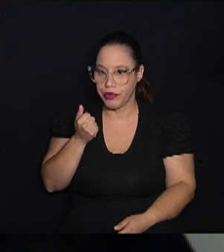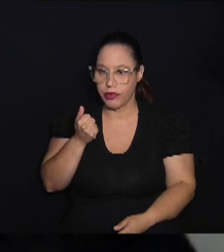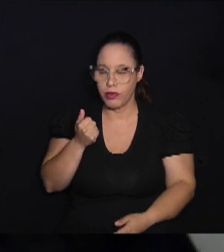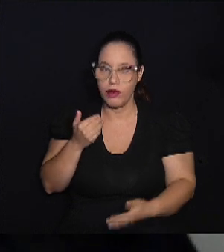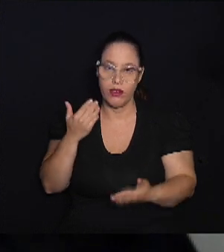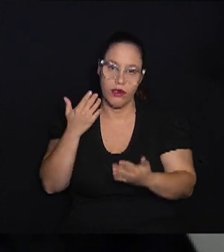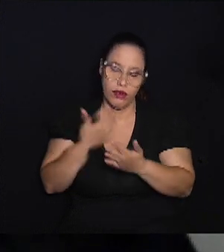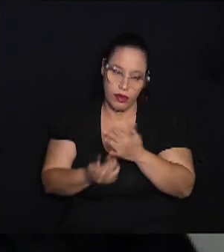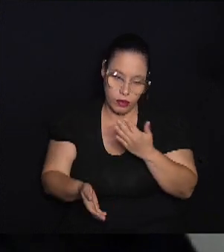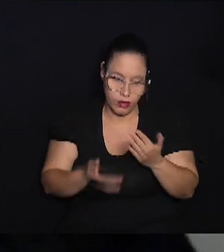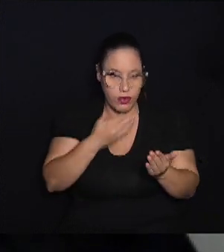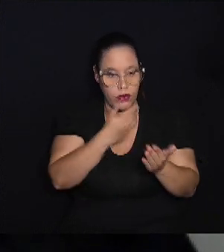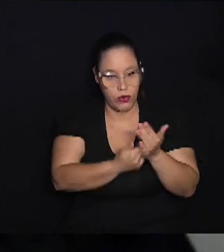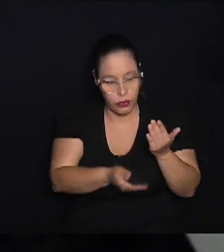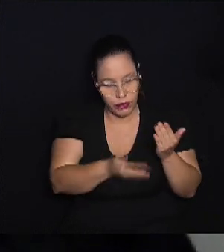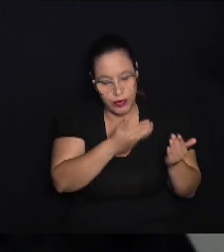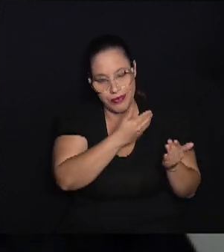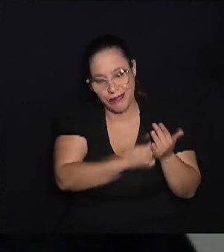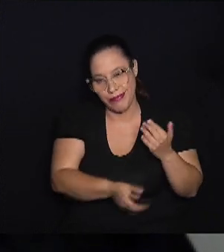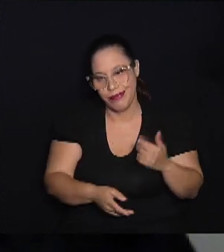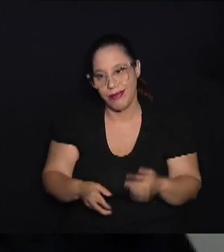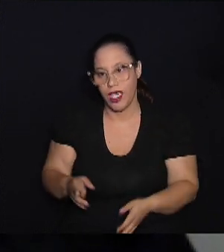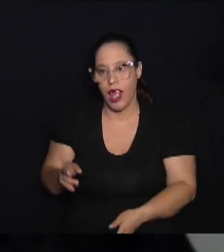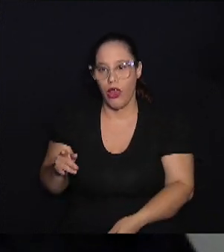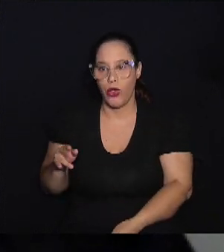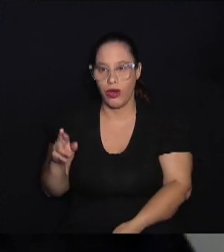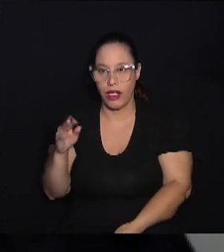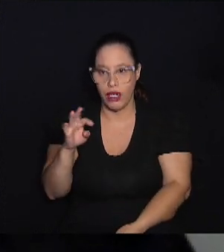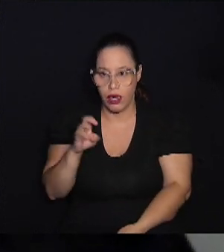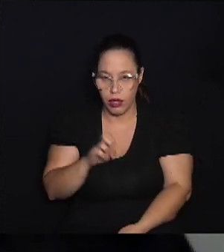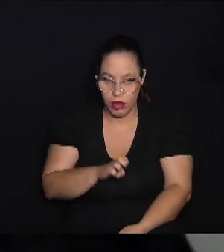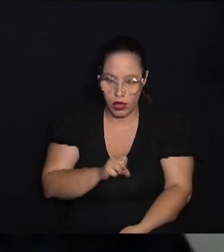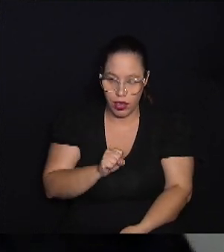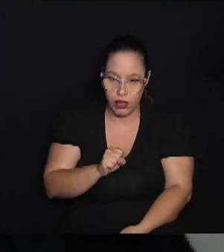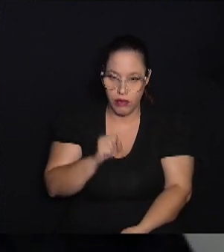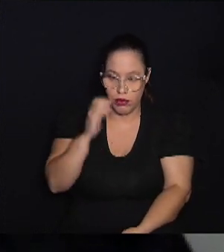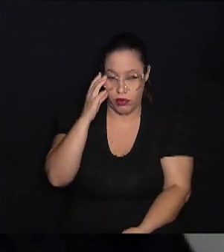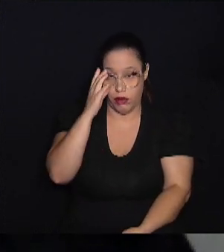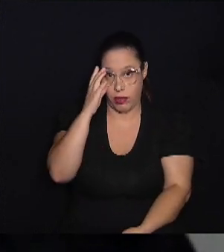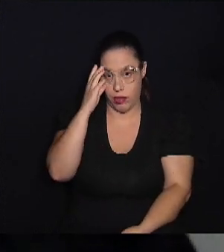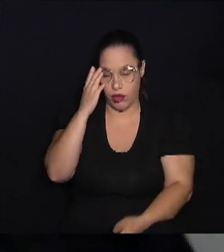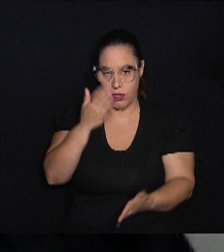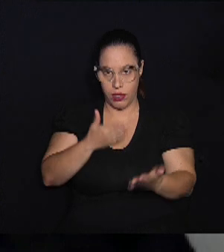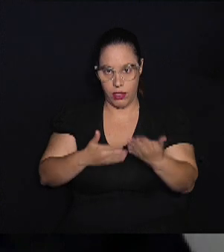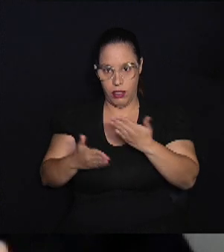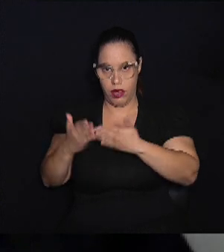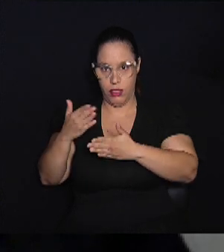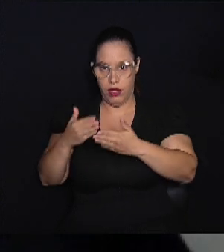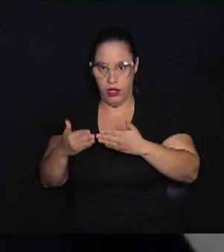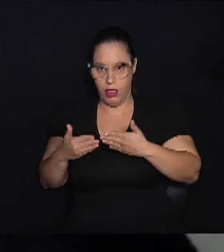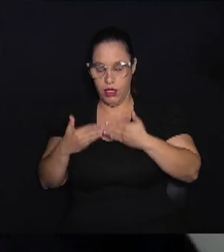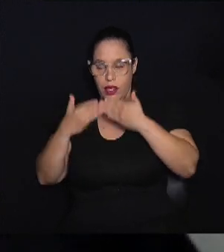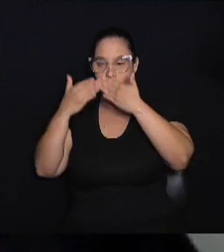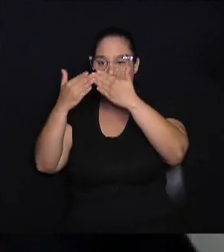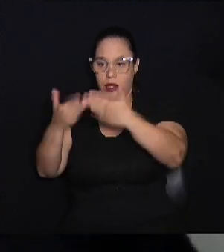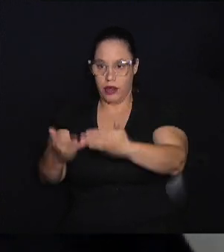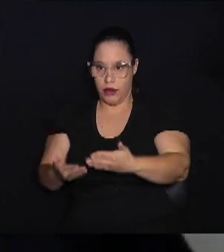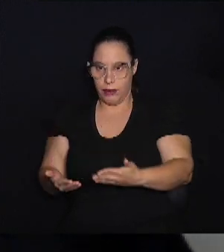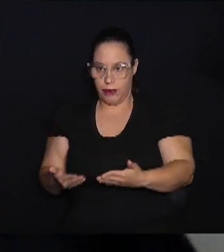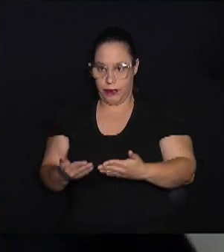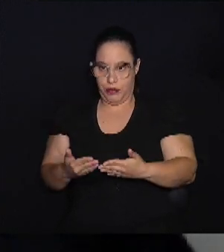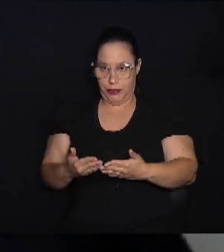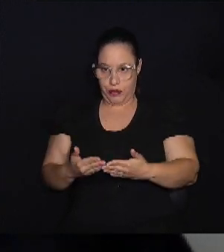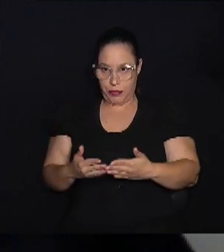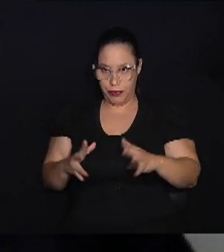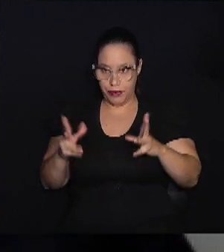perdendo nutrientes, principalmente pela cadeia produtiva, de como ela vem sendo produzida, entregue, como ela chega, né, todo o